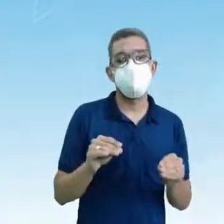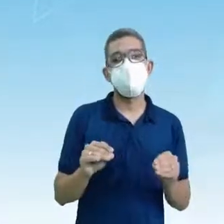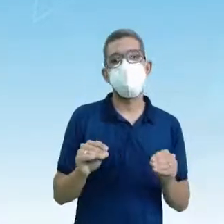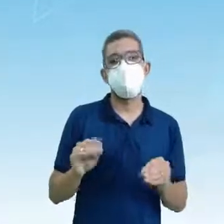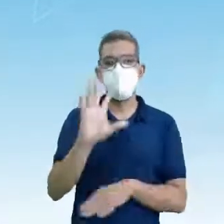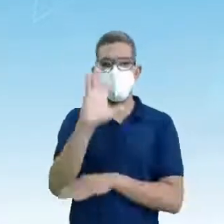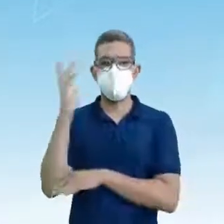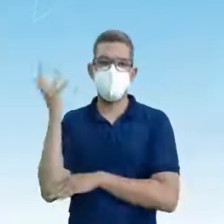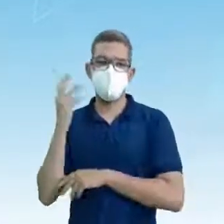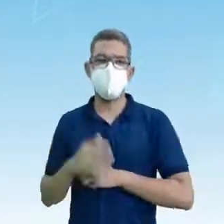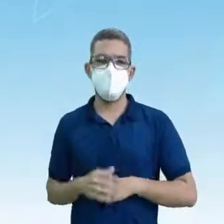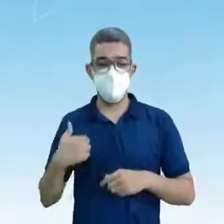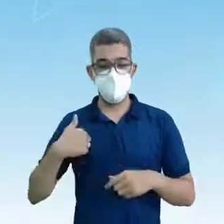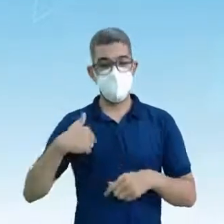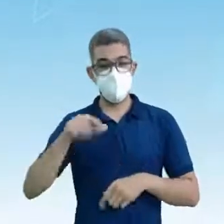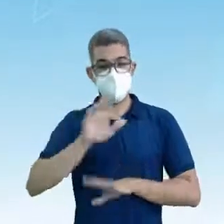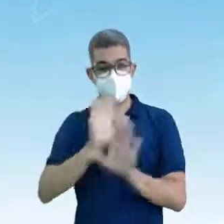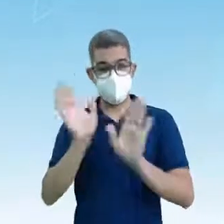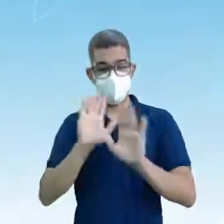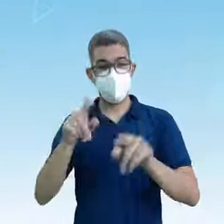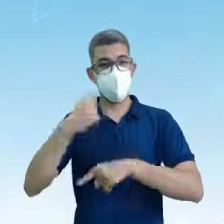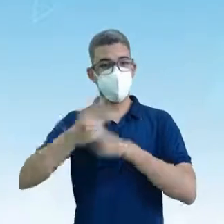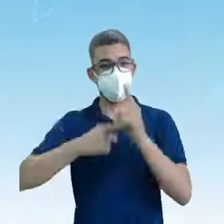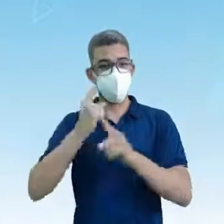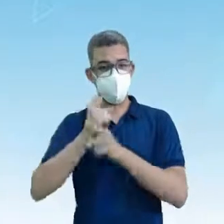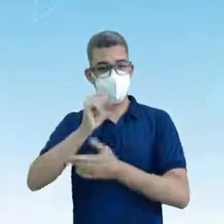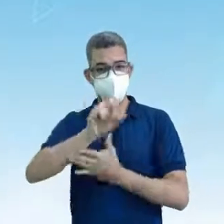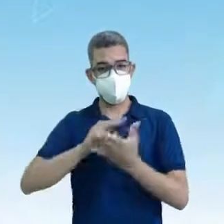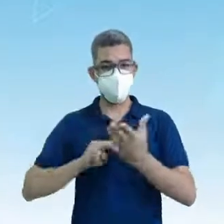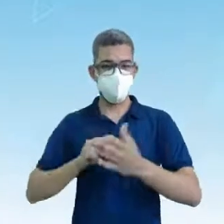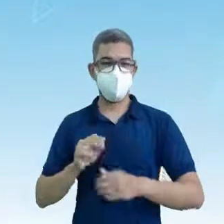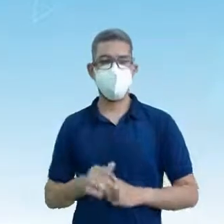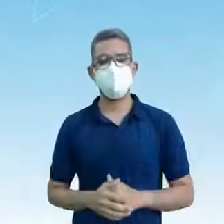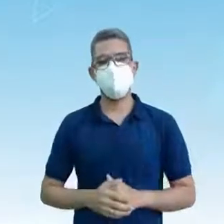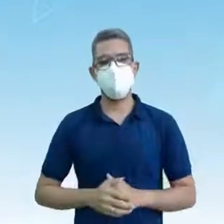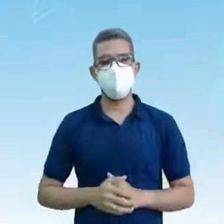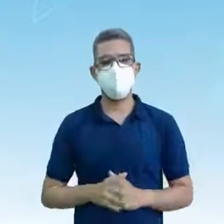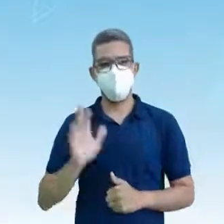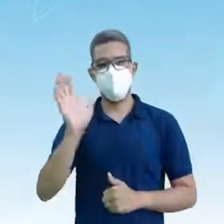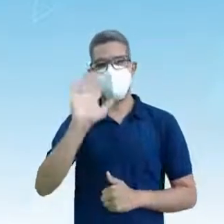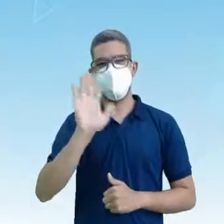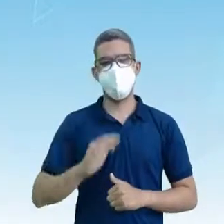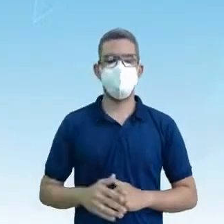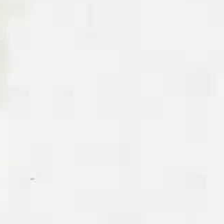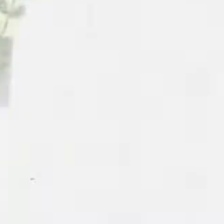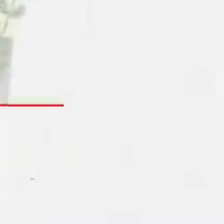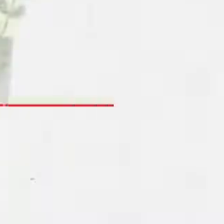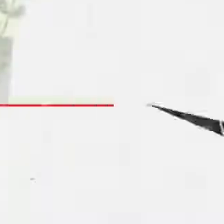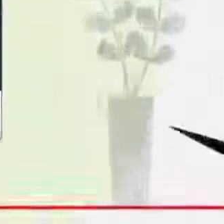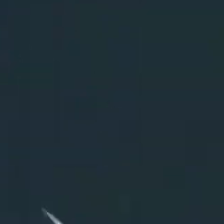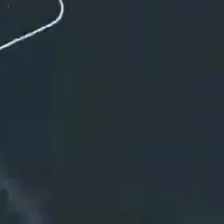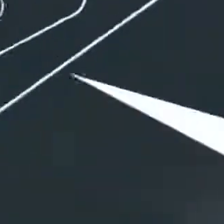ambientais. Eu vou ficando por aqui e a gente se encontra na próxima aula do EducaPE.